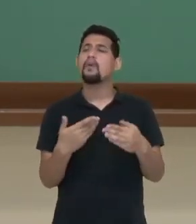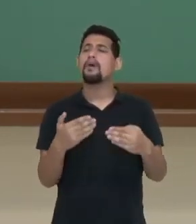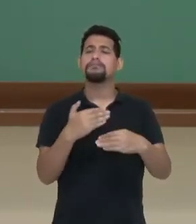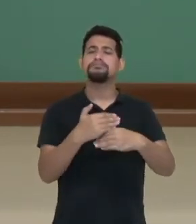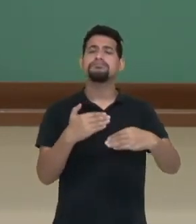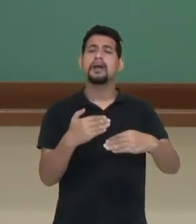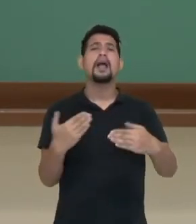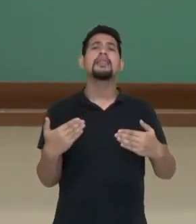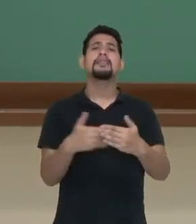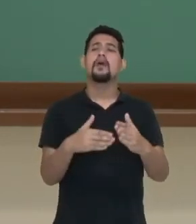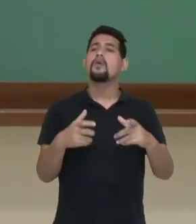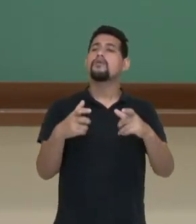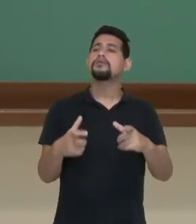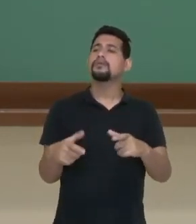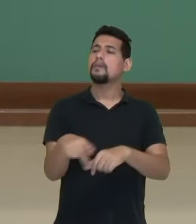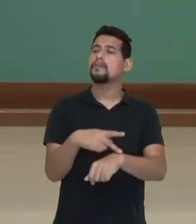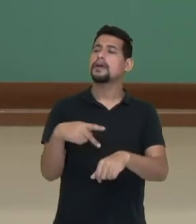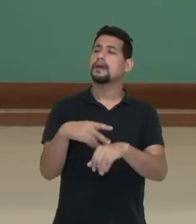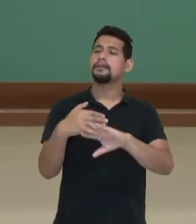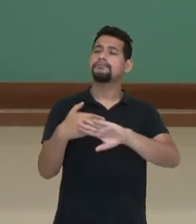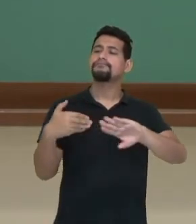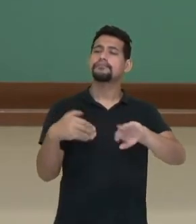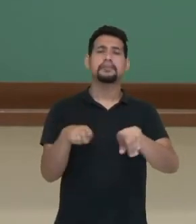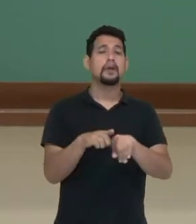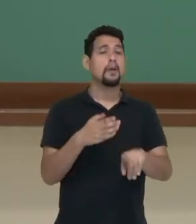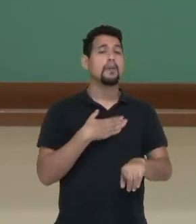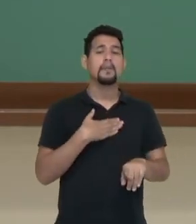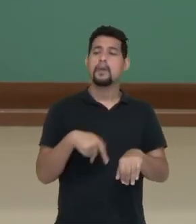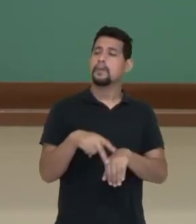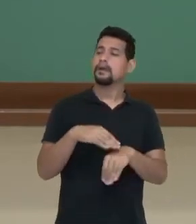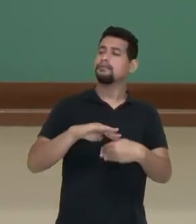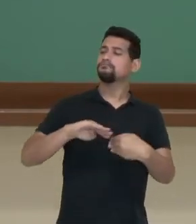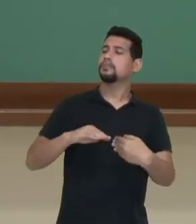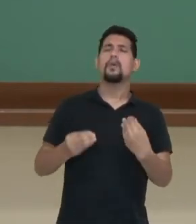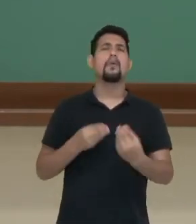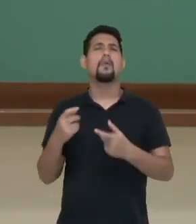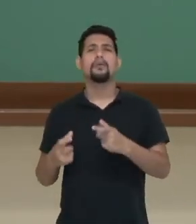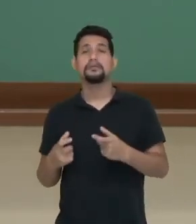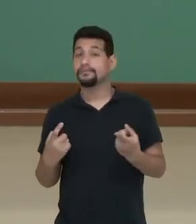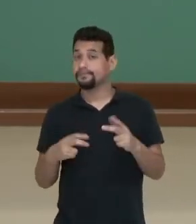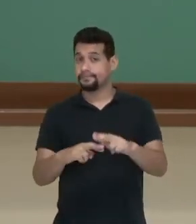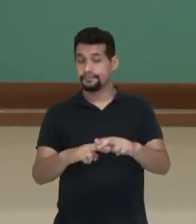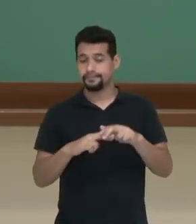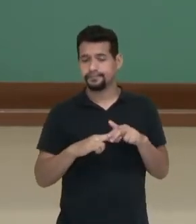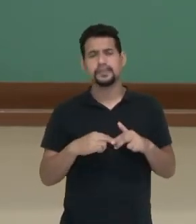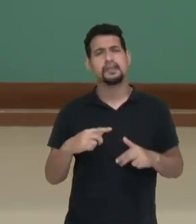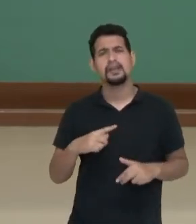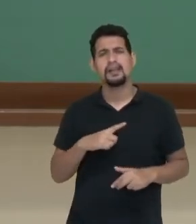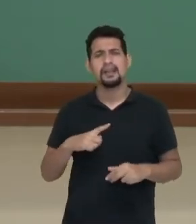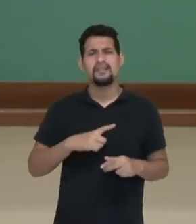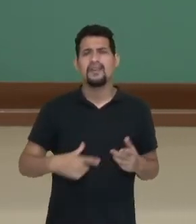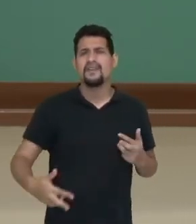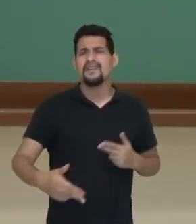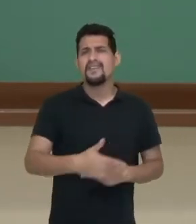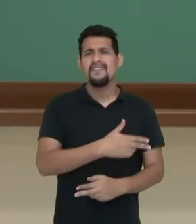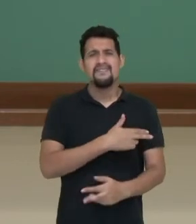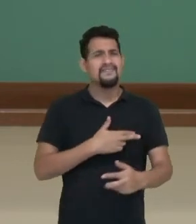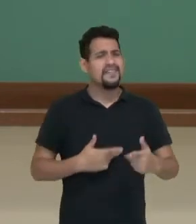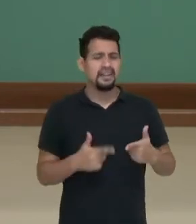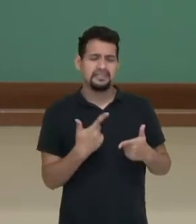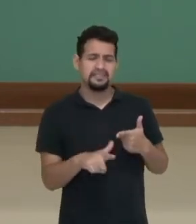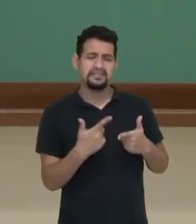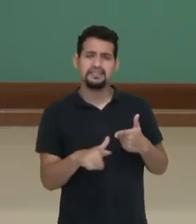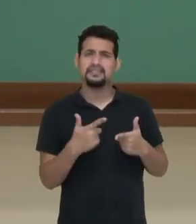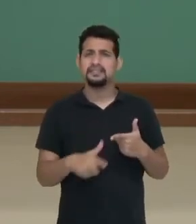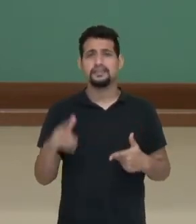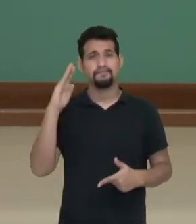até onde vai o seu país e até onde vai o meu país. Por conta disso, houveram inúmeros conflitos, principalmente